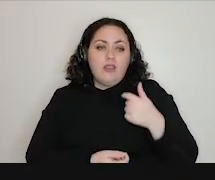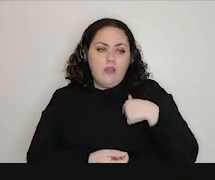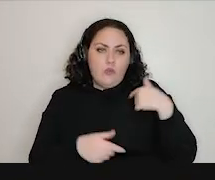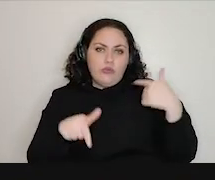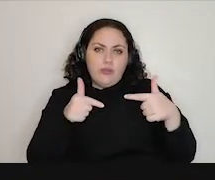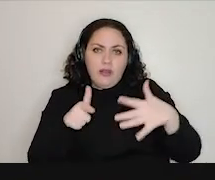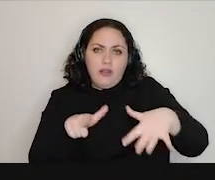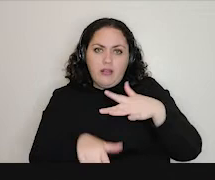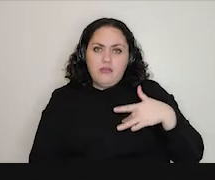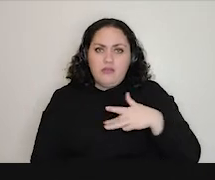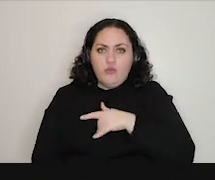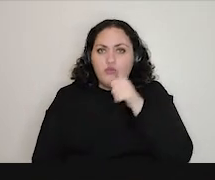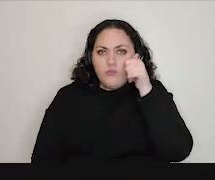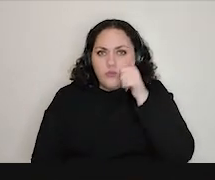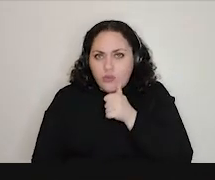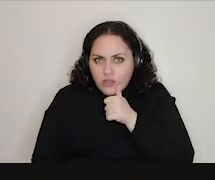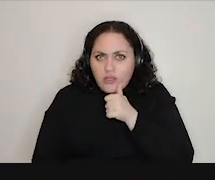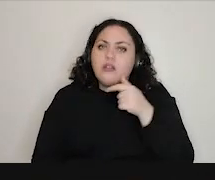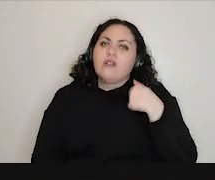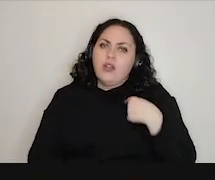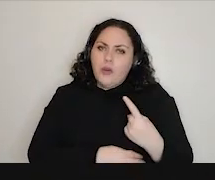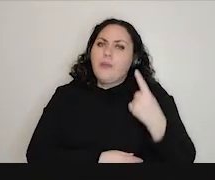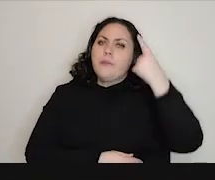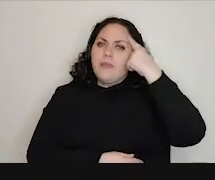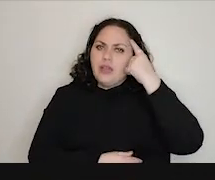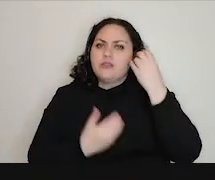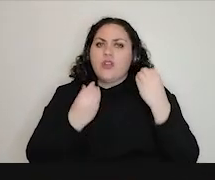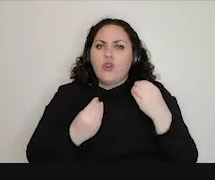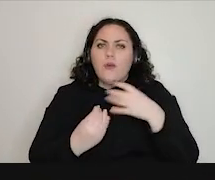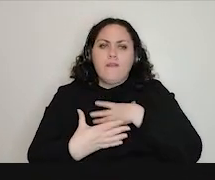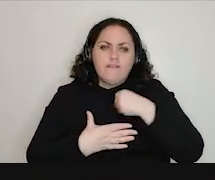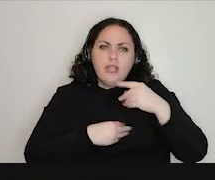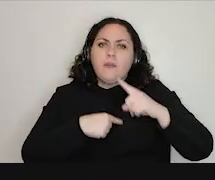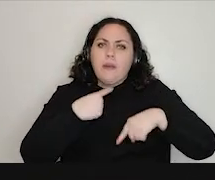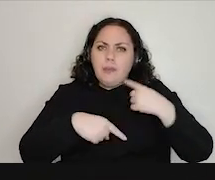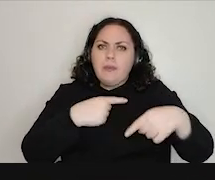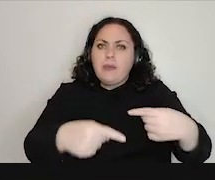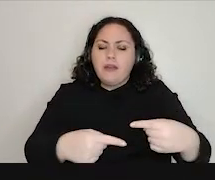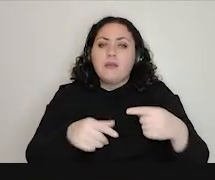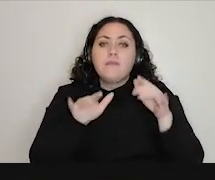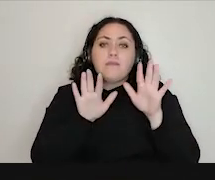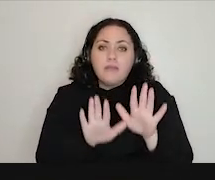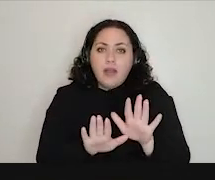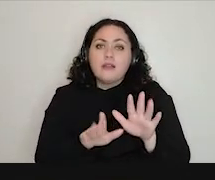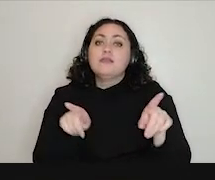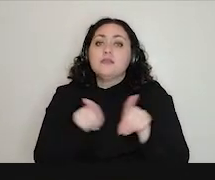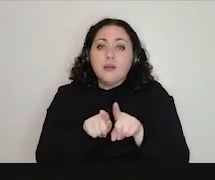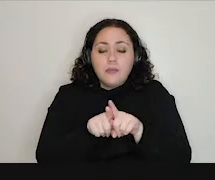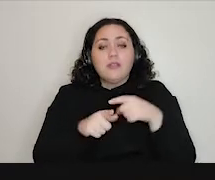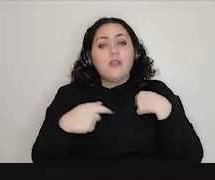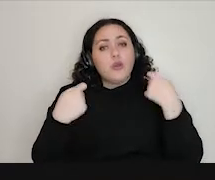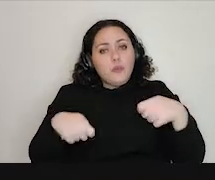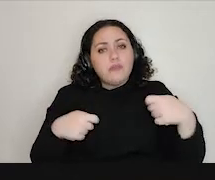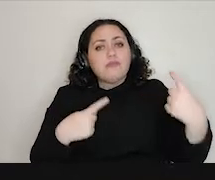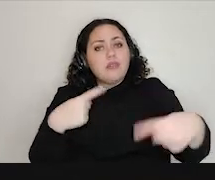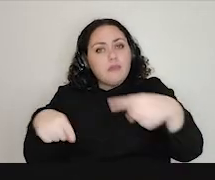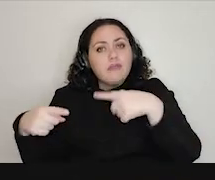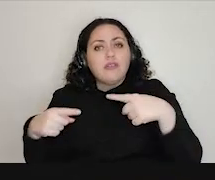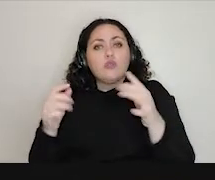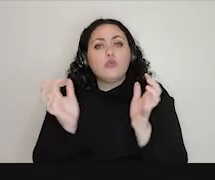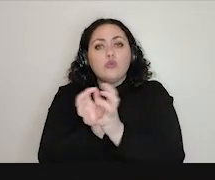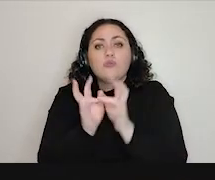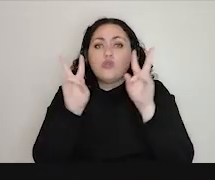olhar, sim, para as questões ginecológicas, de reprodução, mas eu vou também ter que discutir com aquela turma identidade de